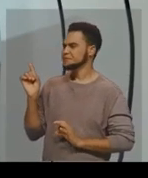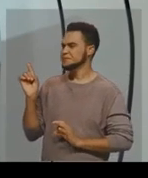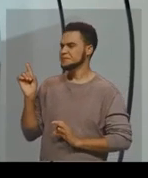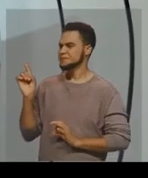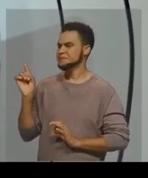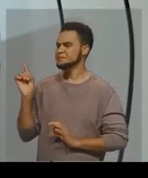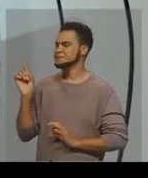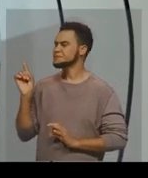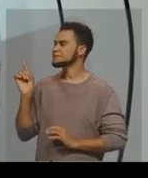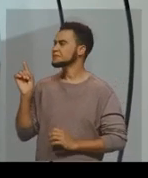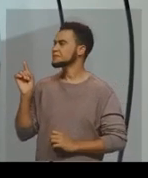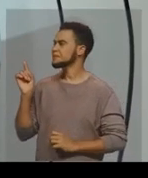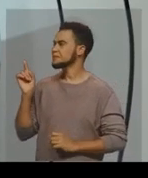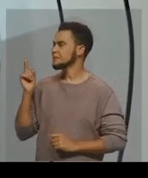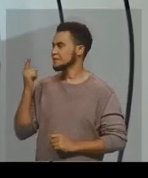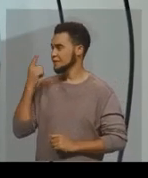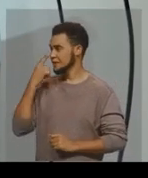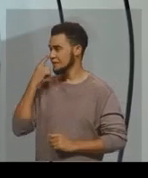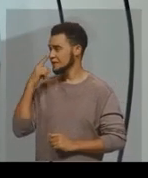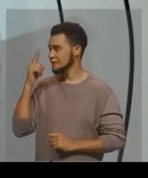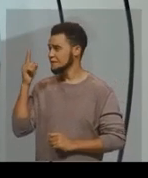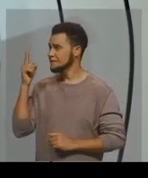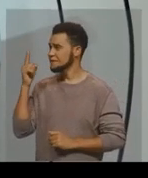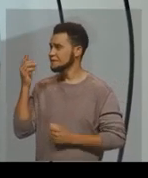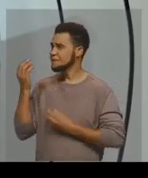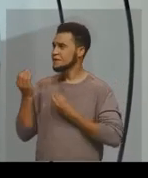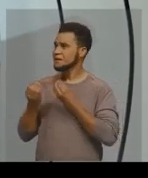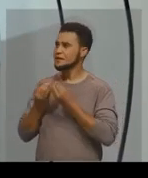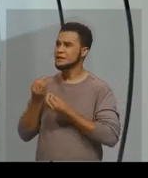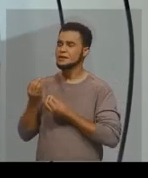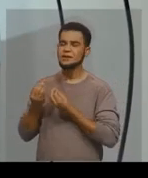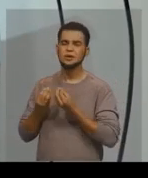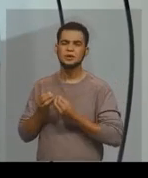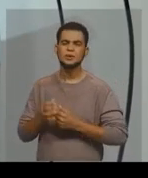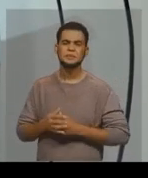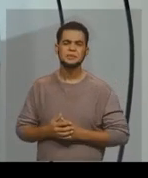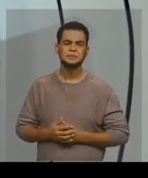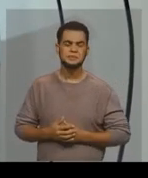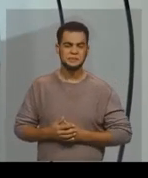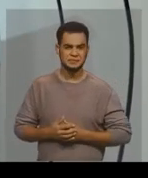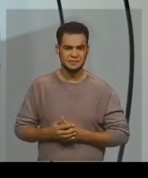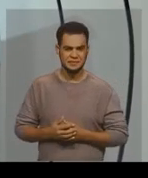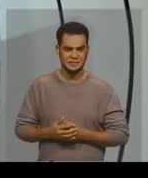Usando essa lógica aqui, tá bom? Vamos colocar aqui